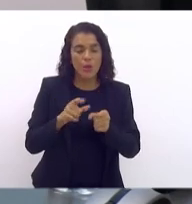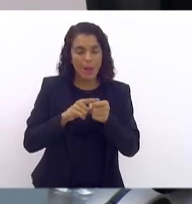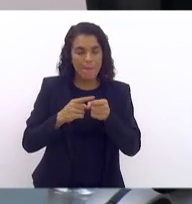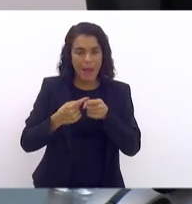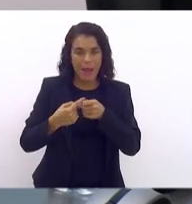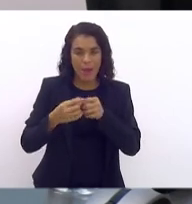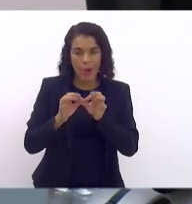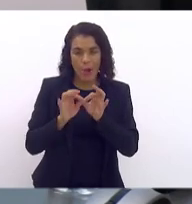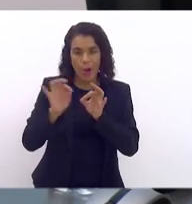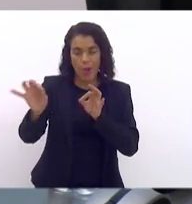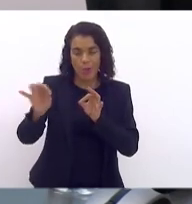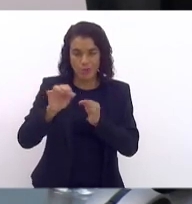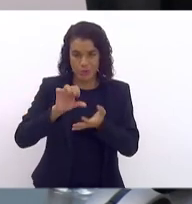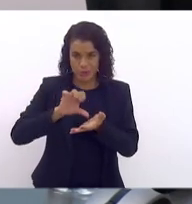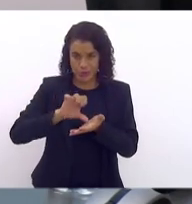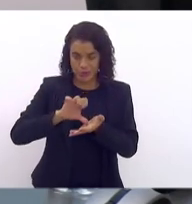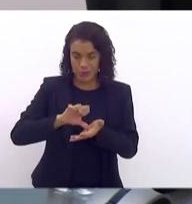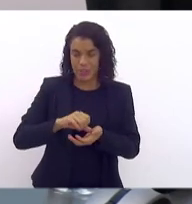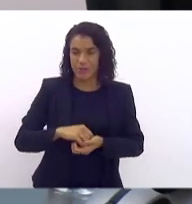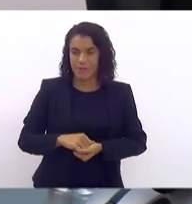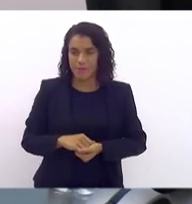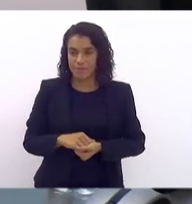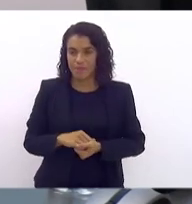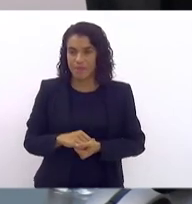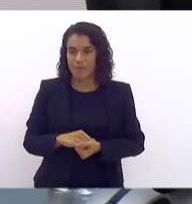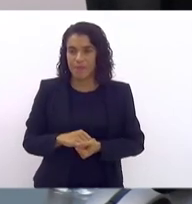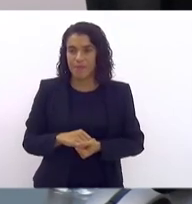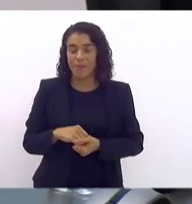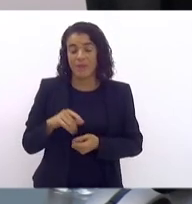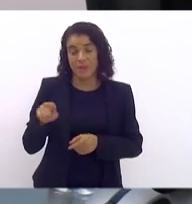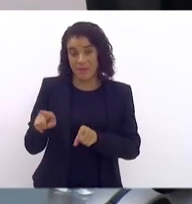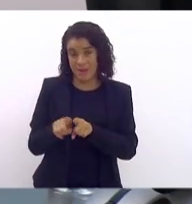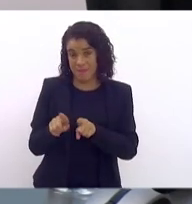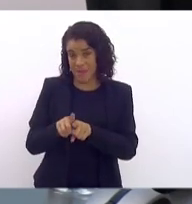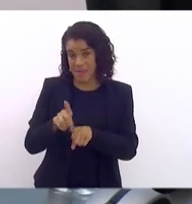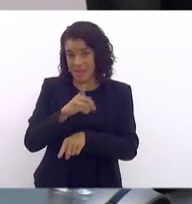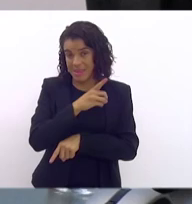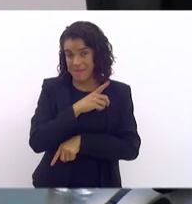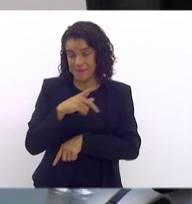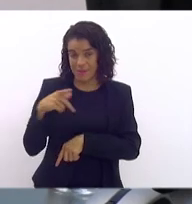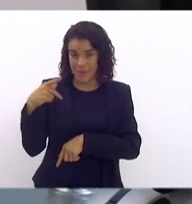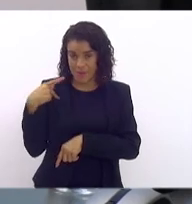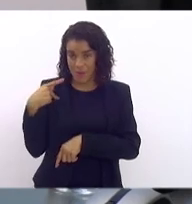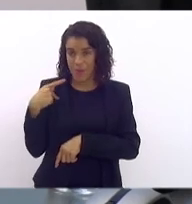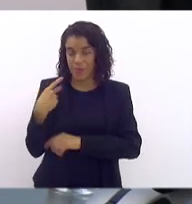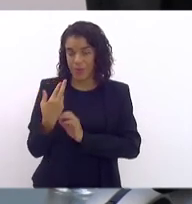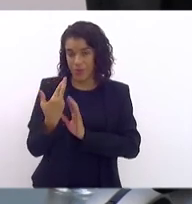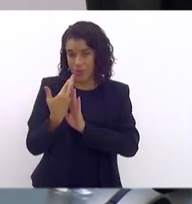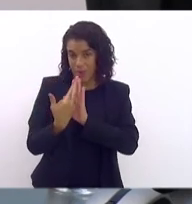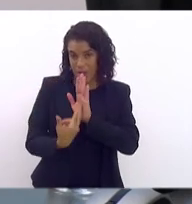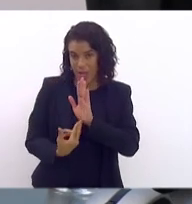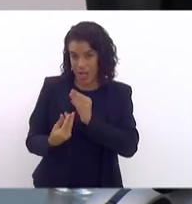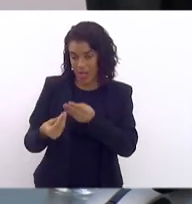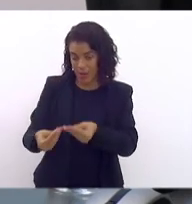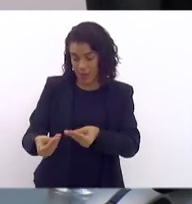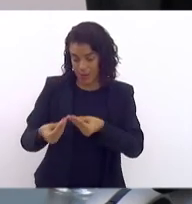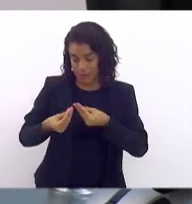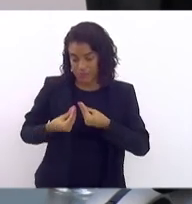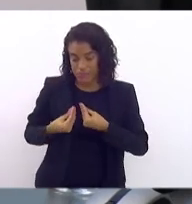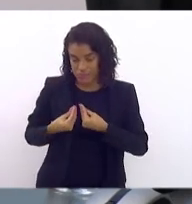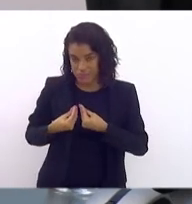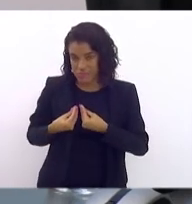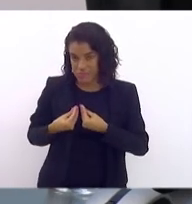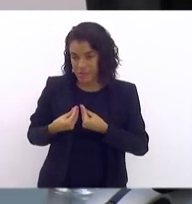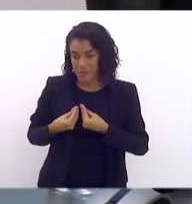elementos que inclusive apontados pela defensoria pública no no relatório que eles nos apresentam